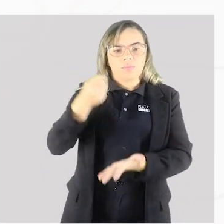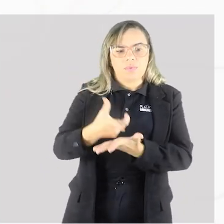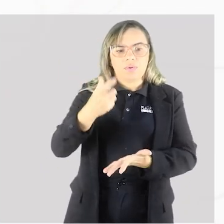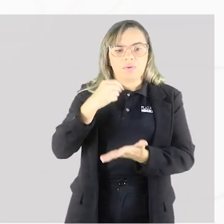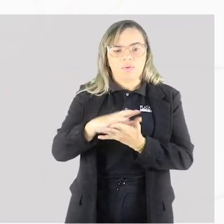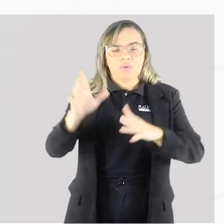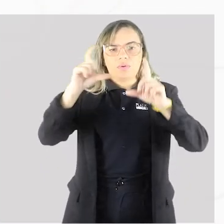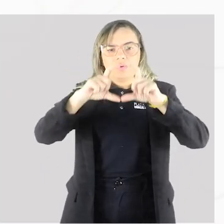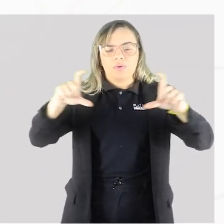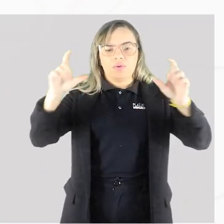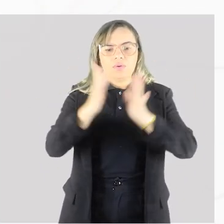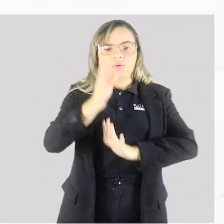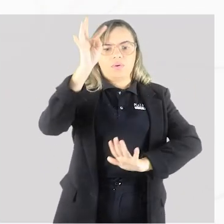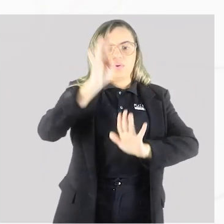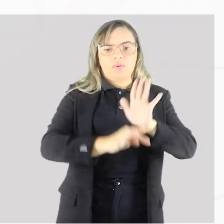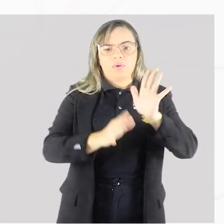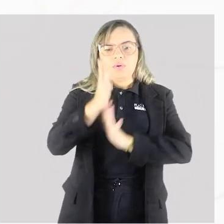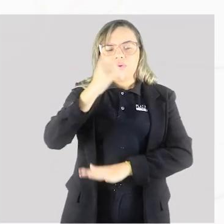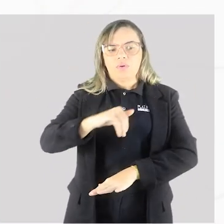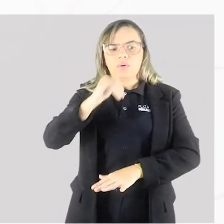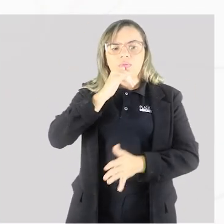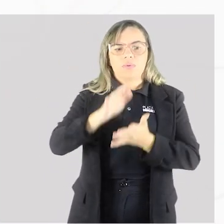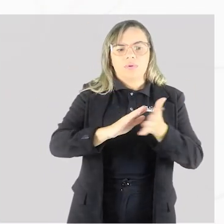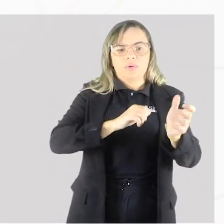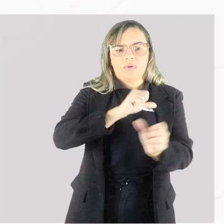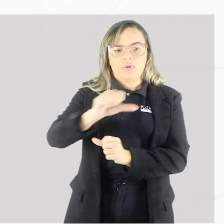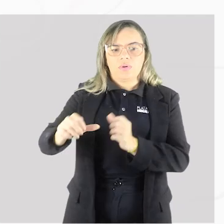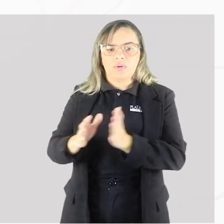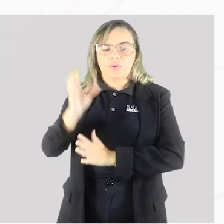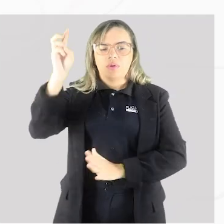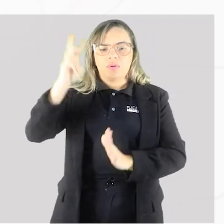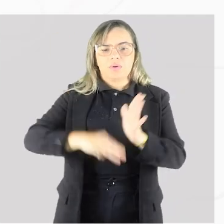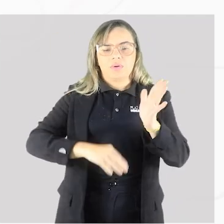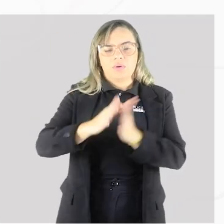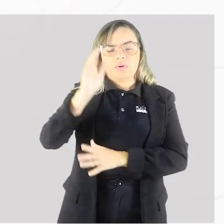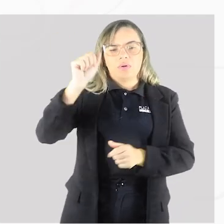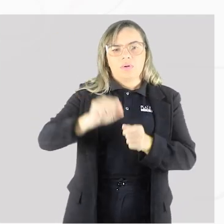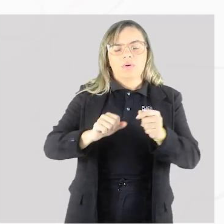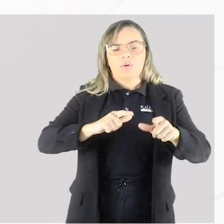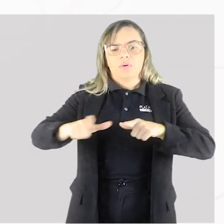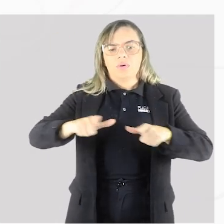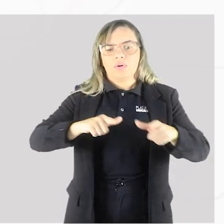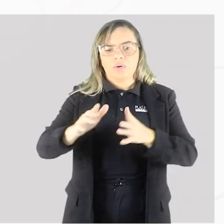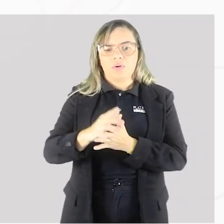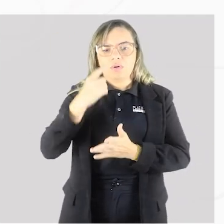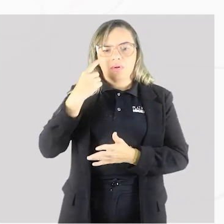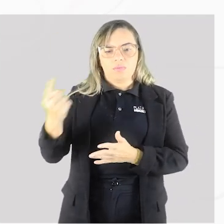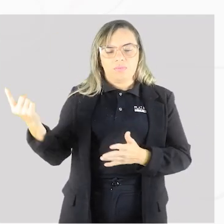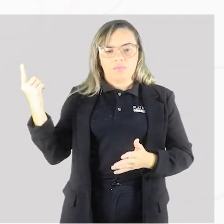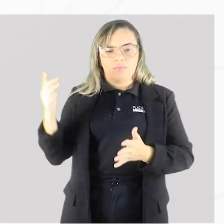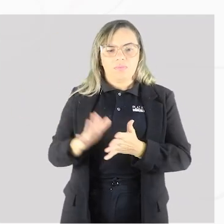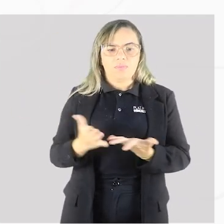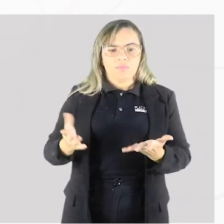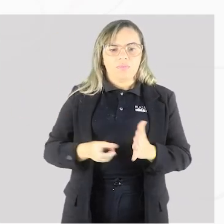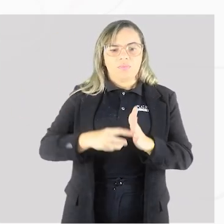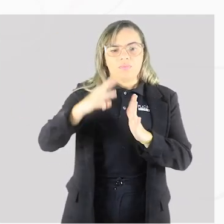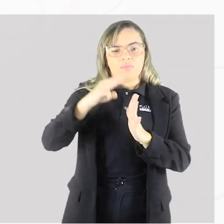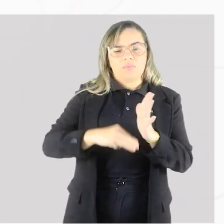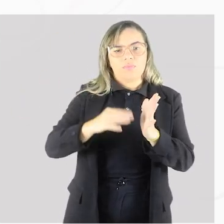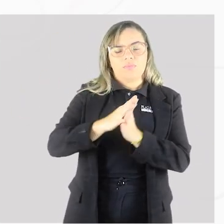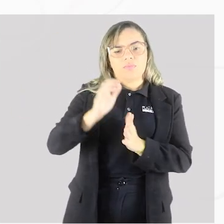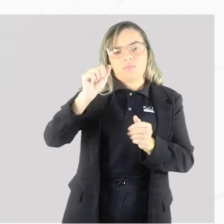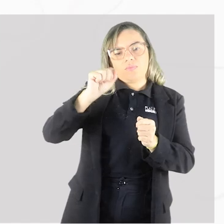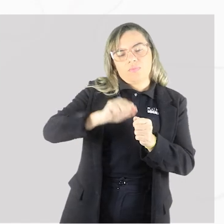do texto acima exemplifica as transformações dos métodos de produção de trabalho. E aí essas transformações dos métodos de